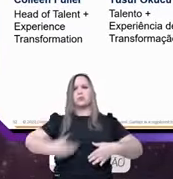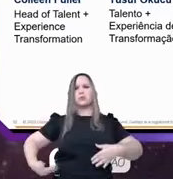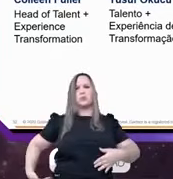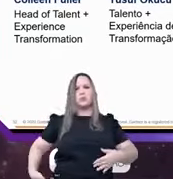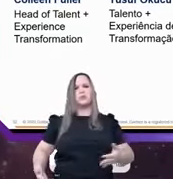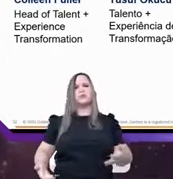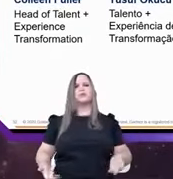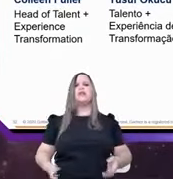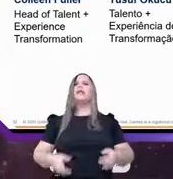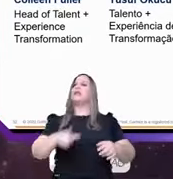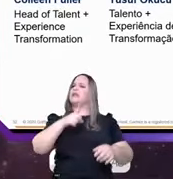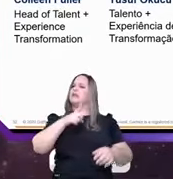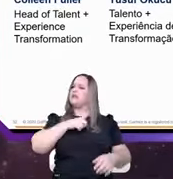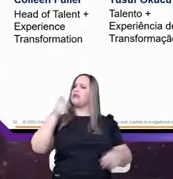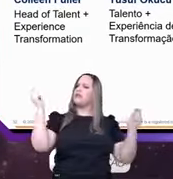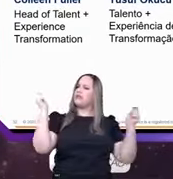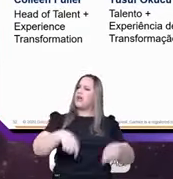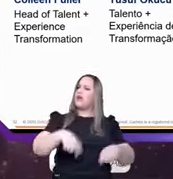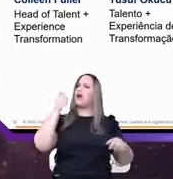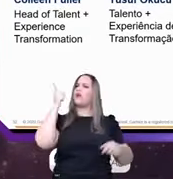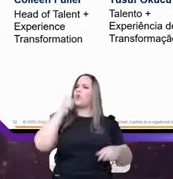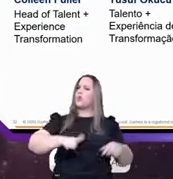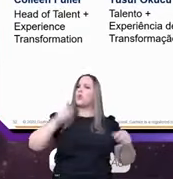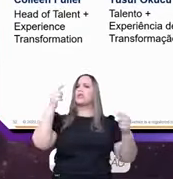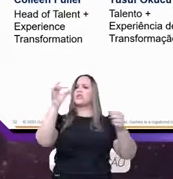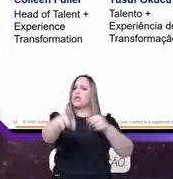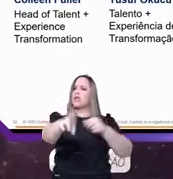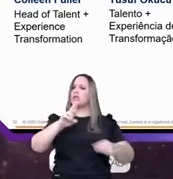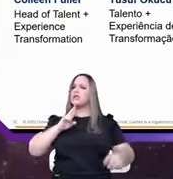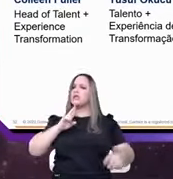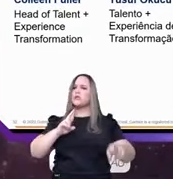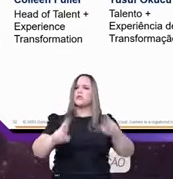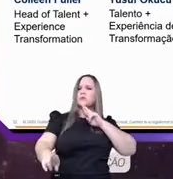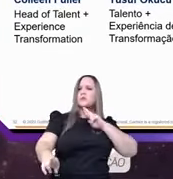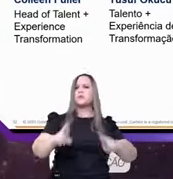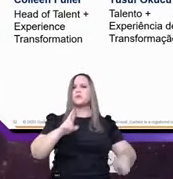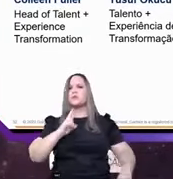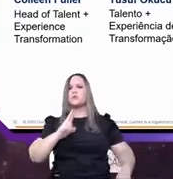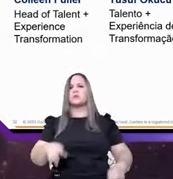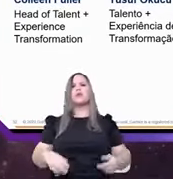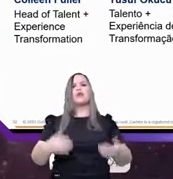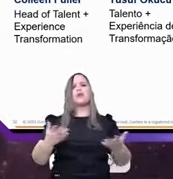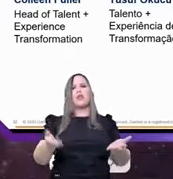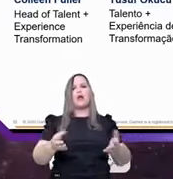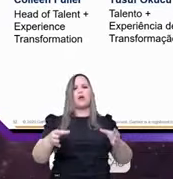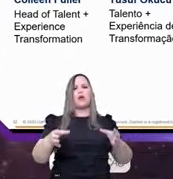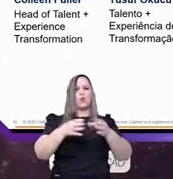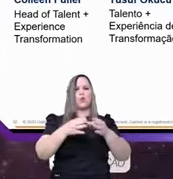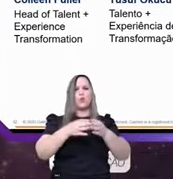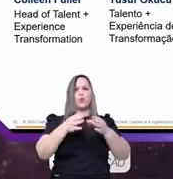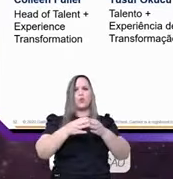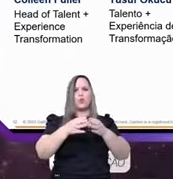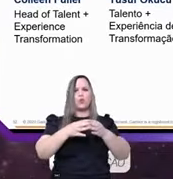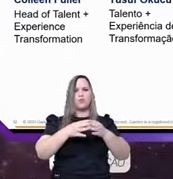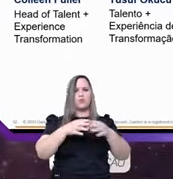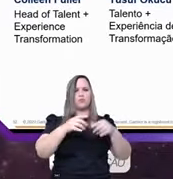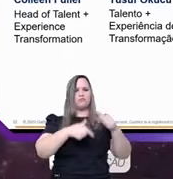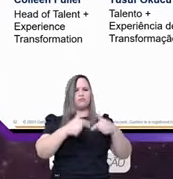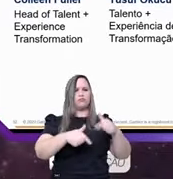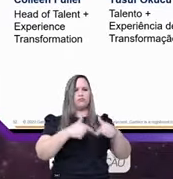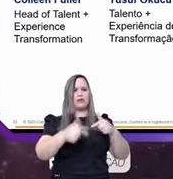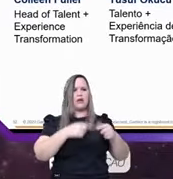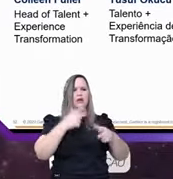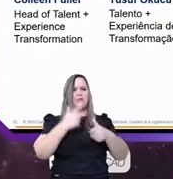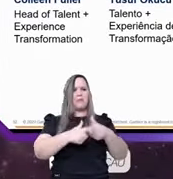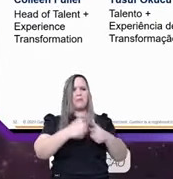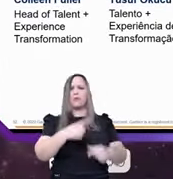tem resultados imediatos. Por quê? Porque eles pegaram o quê? Uma equipe multifuncional e pegaram um dos problemas, que é um problema